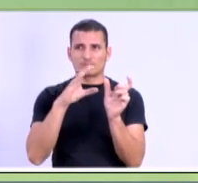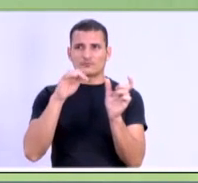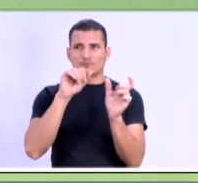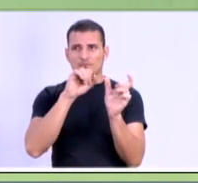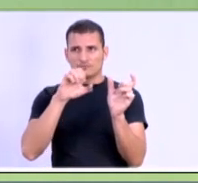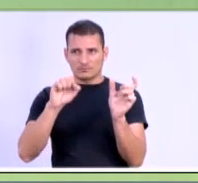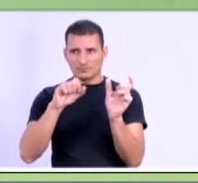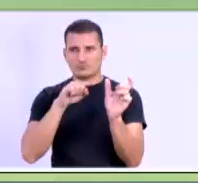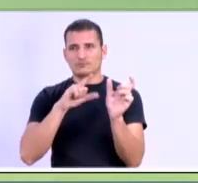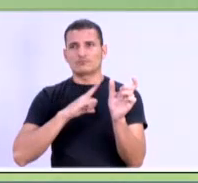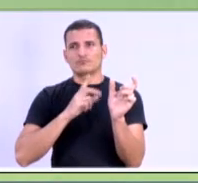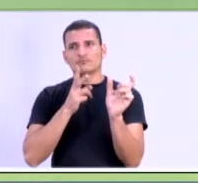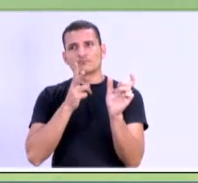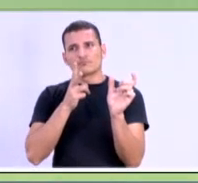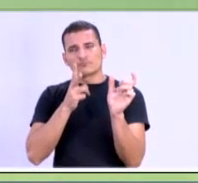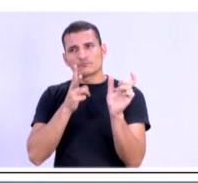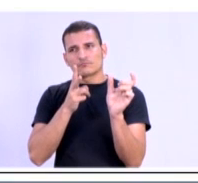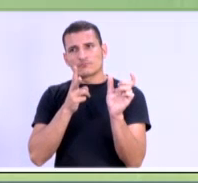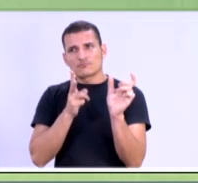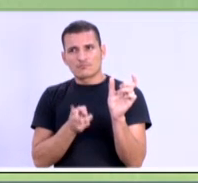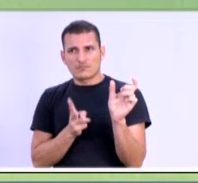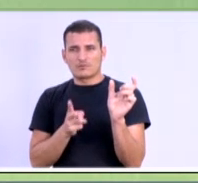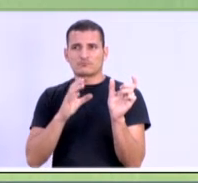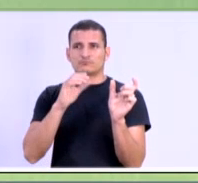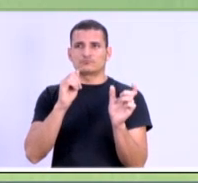as mesmas características, tá?